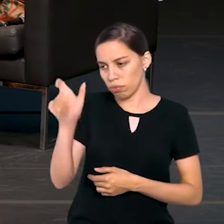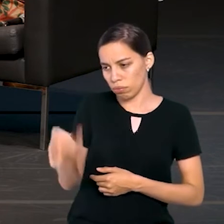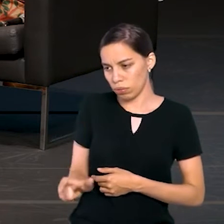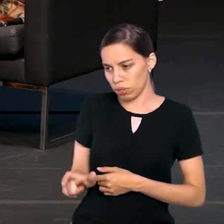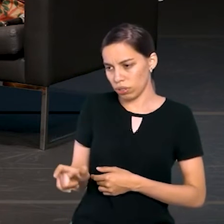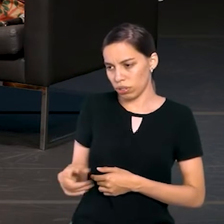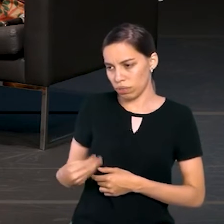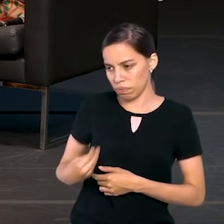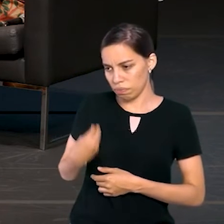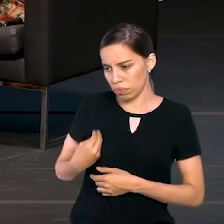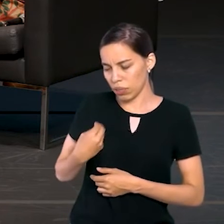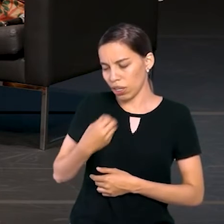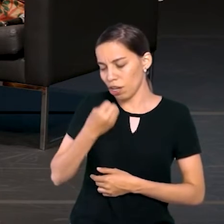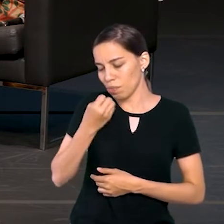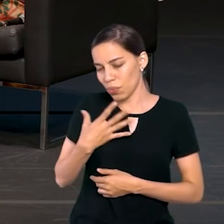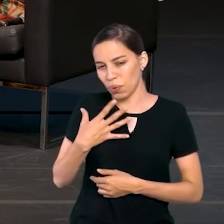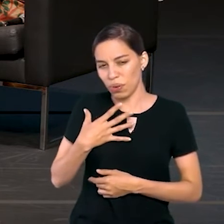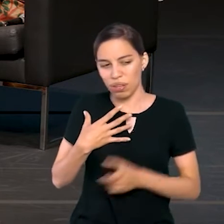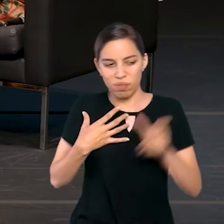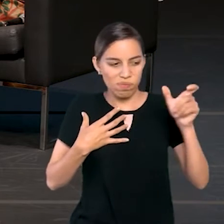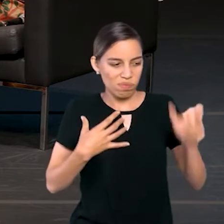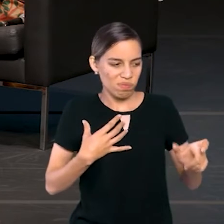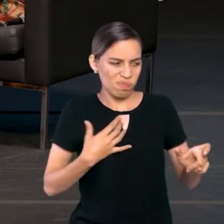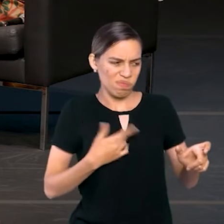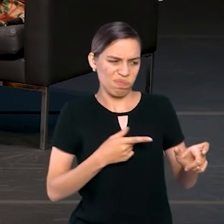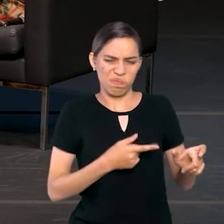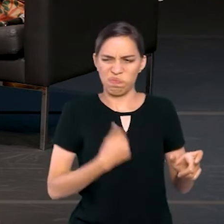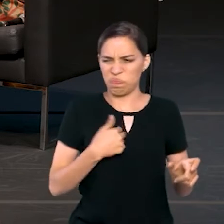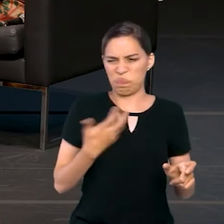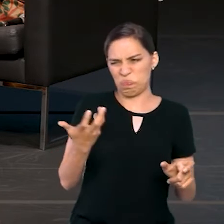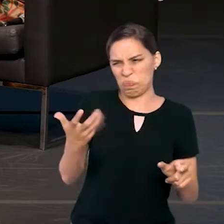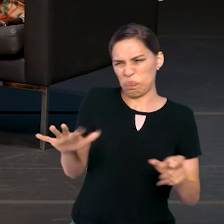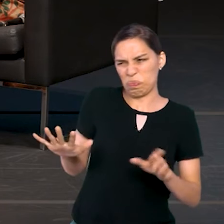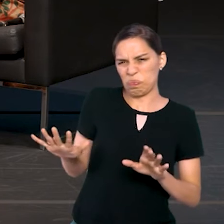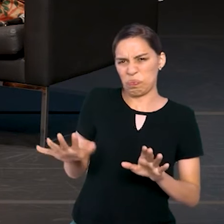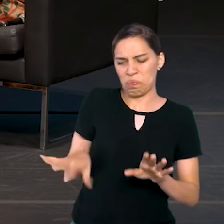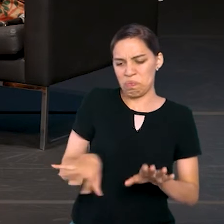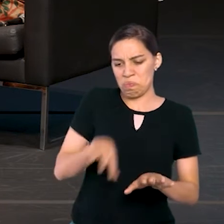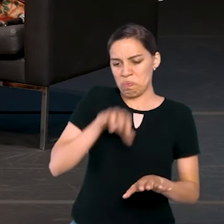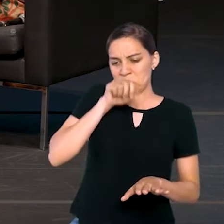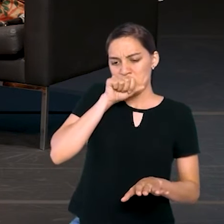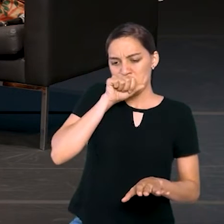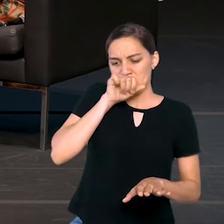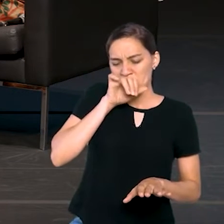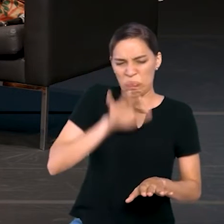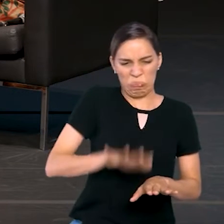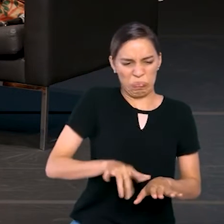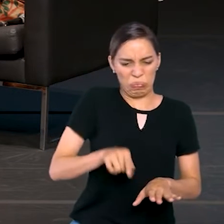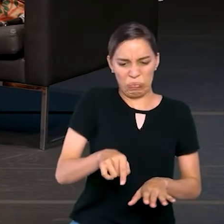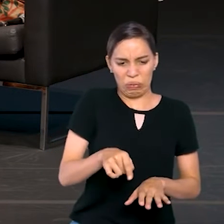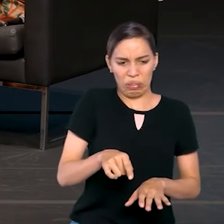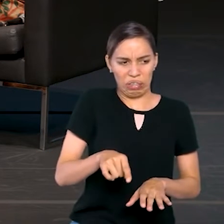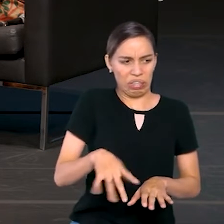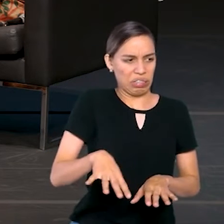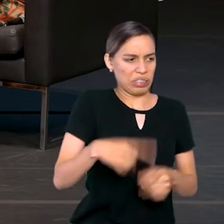ser muito ruim para outra. Não, eu não quero isso, eu não quero ficar nesse lugar respirando monóxido de carbono, comendo fumaça